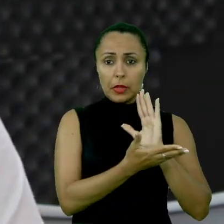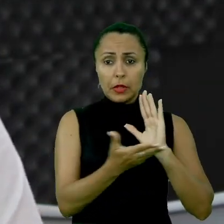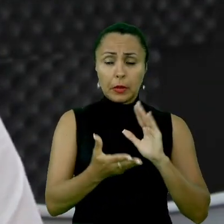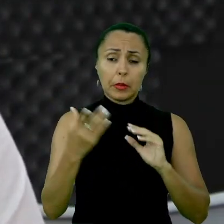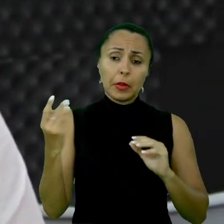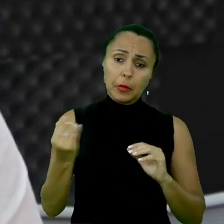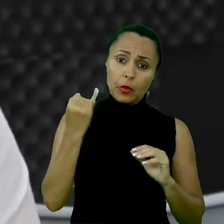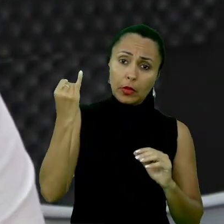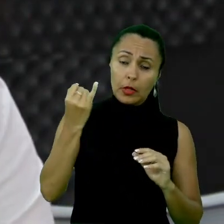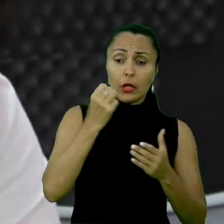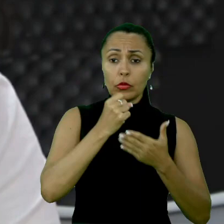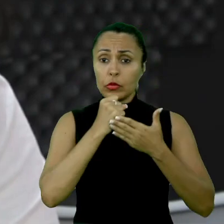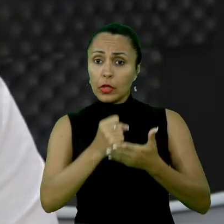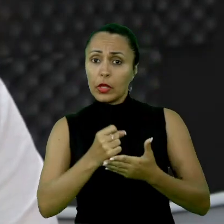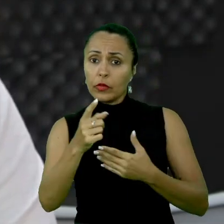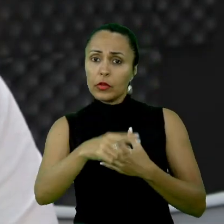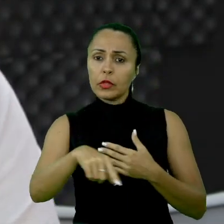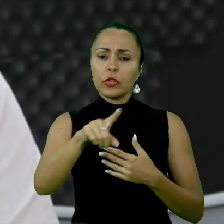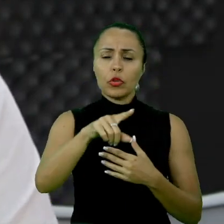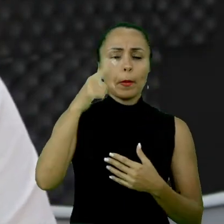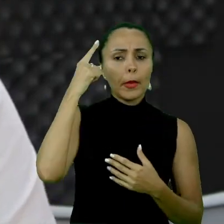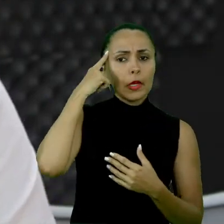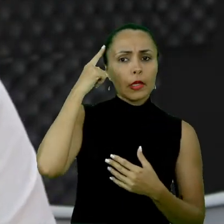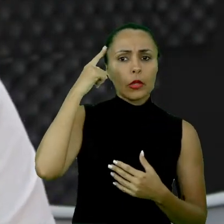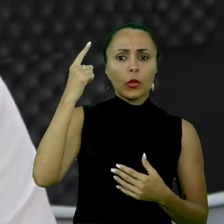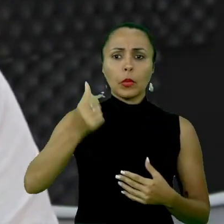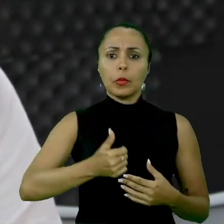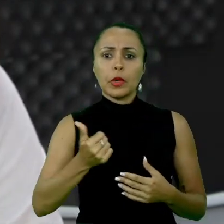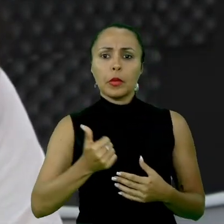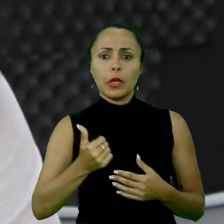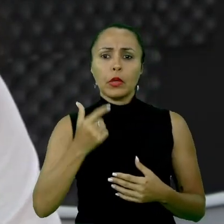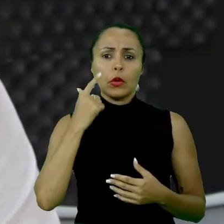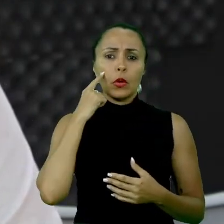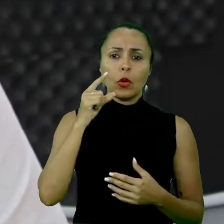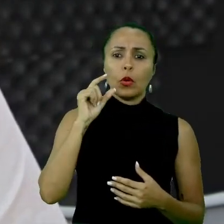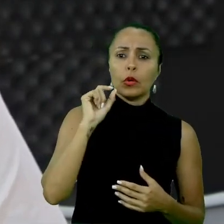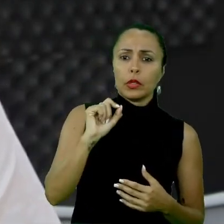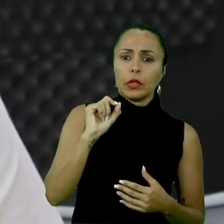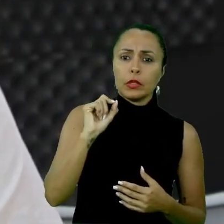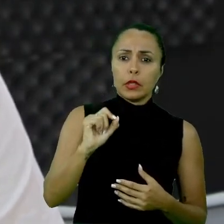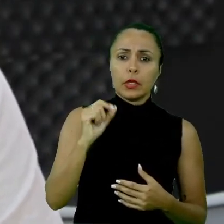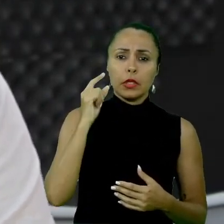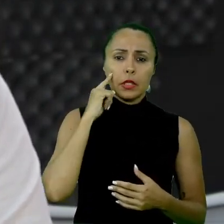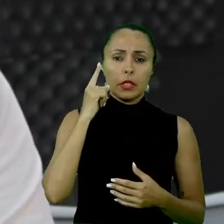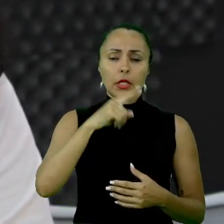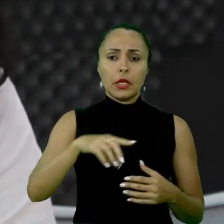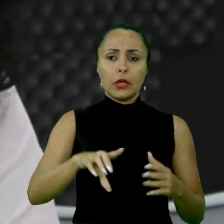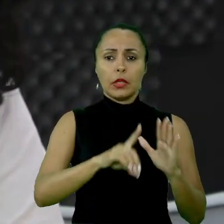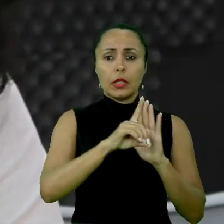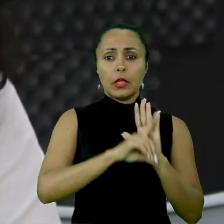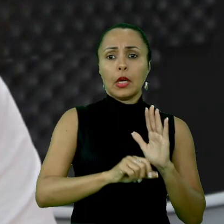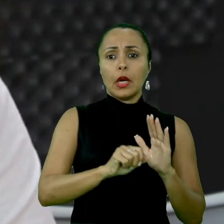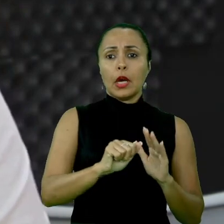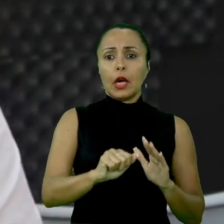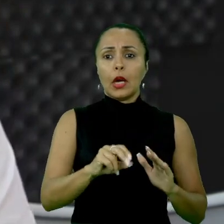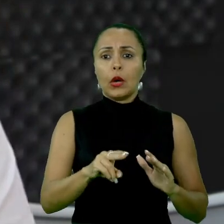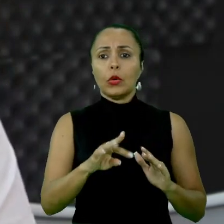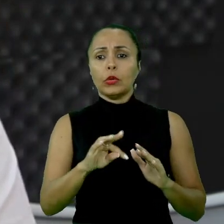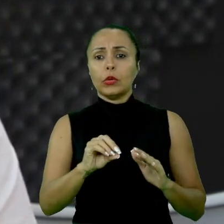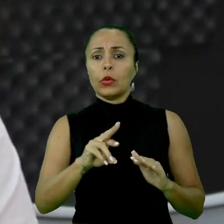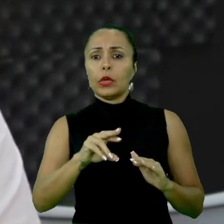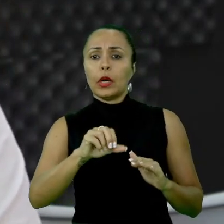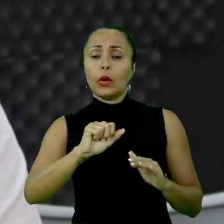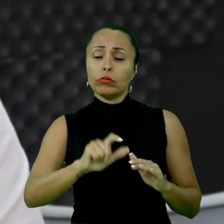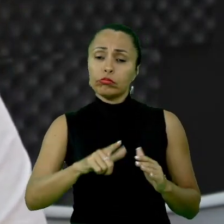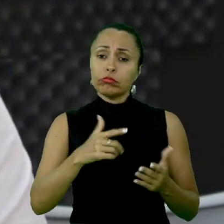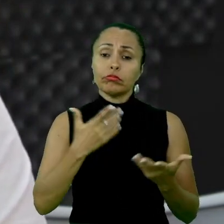autoralidade, pensando primeiro nisso do que seria o autoral, né? O autoral, a autoralidade, é